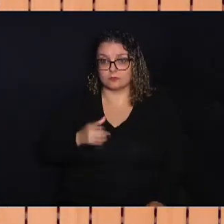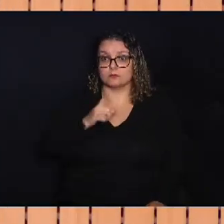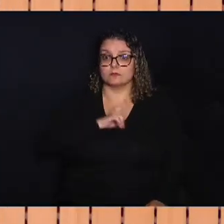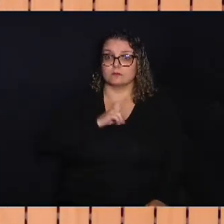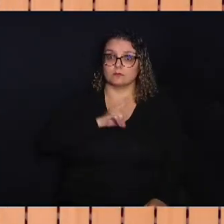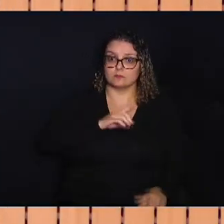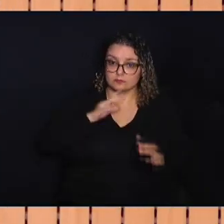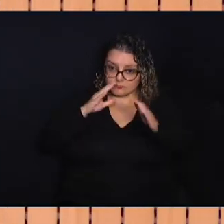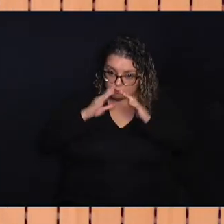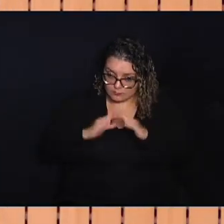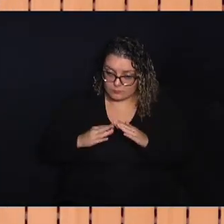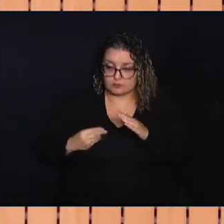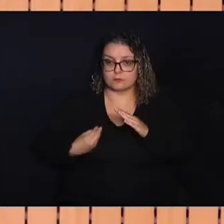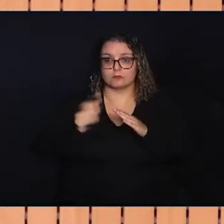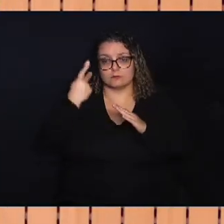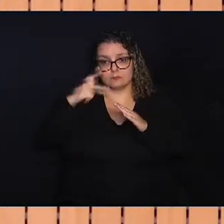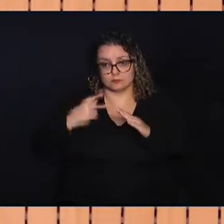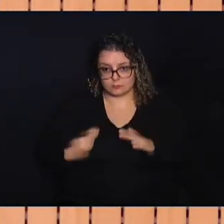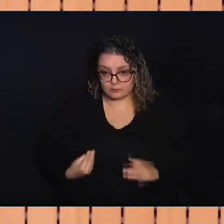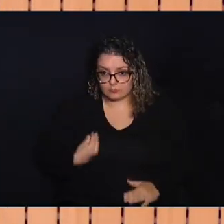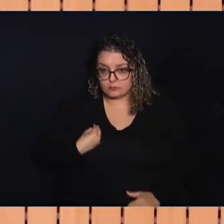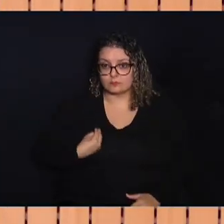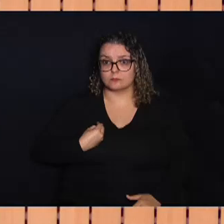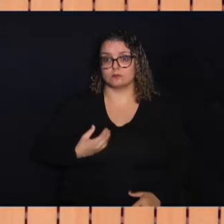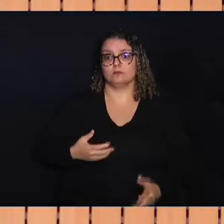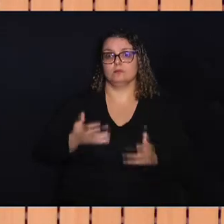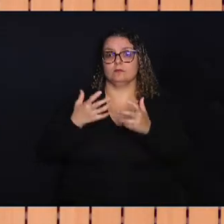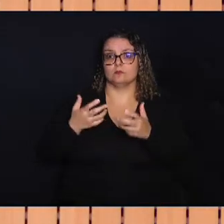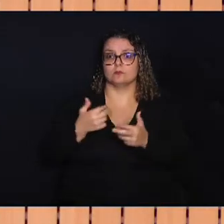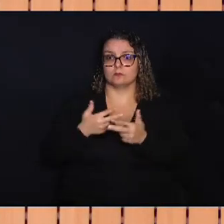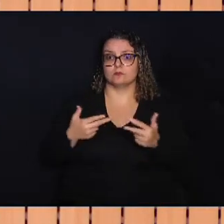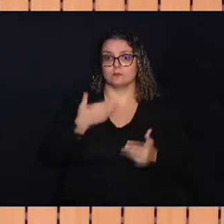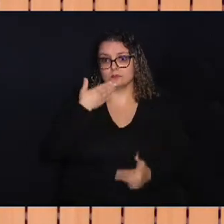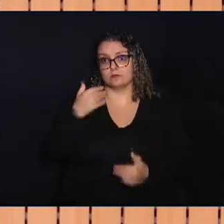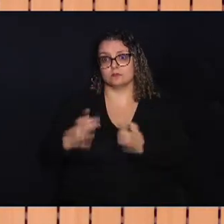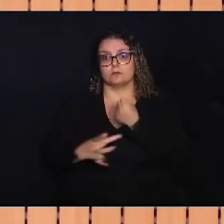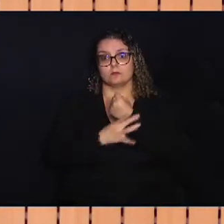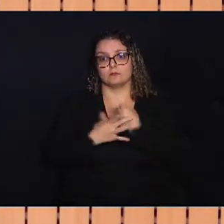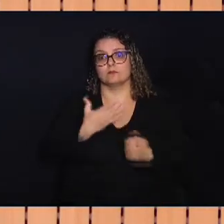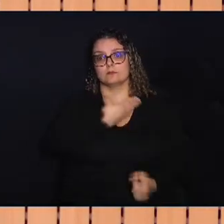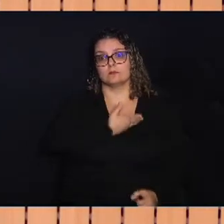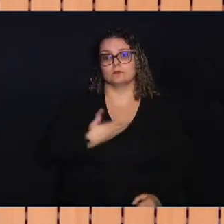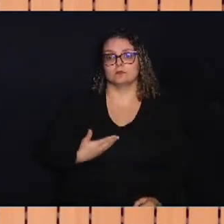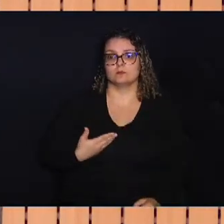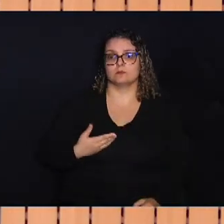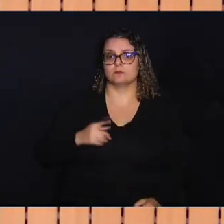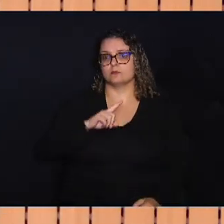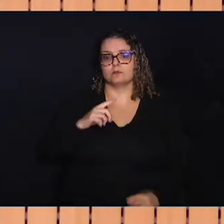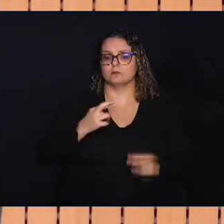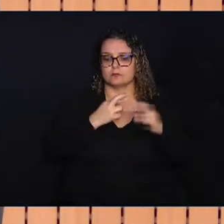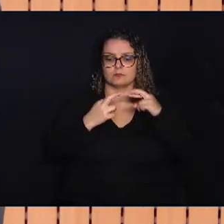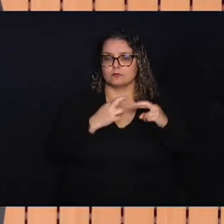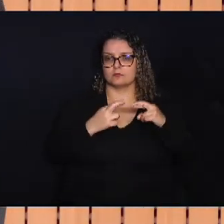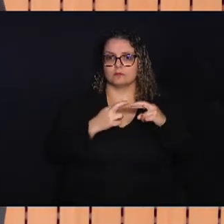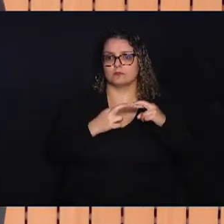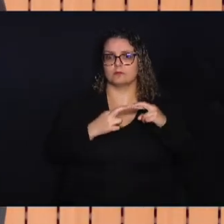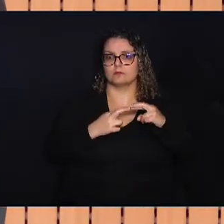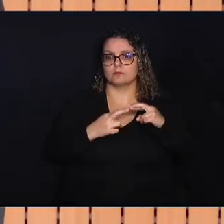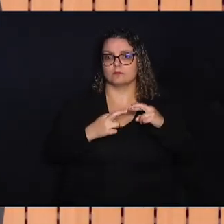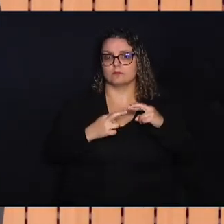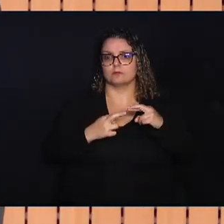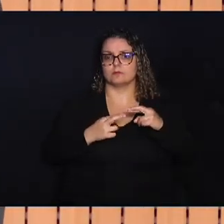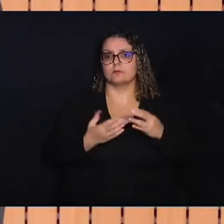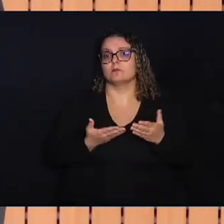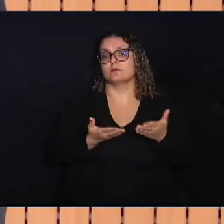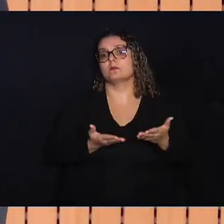casa, que vive a sua vida, e que quer algo melhor na segurança pública, não leve em consideração o que foi levado